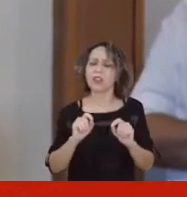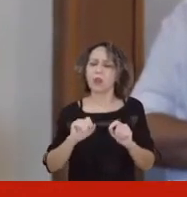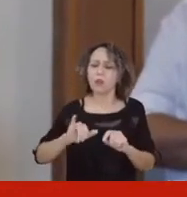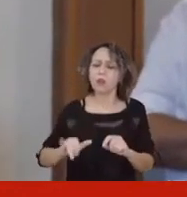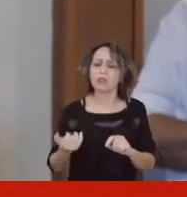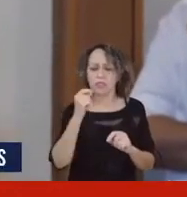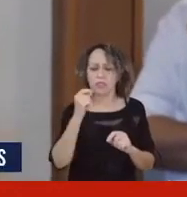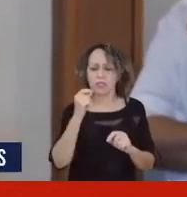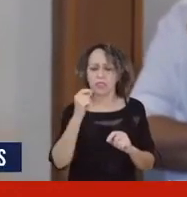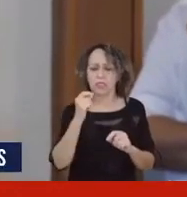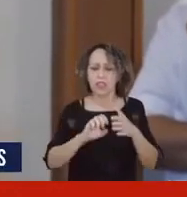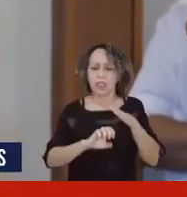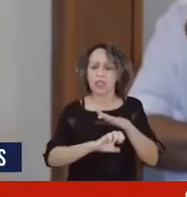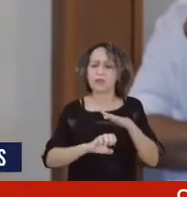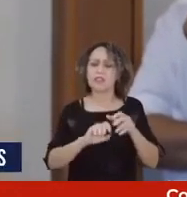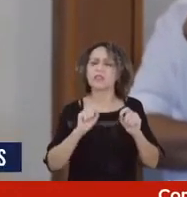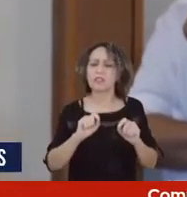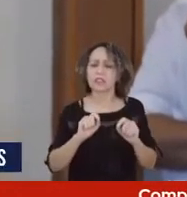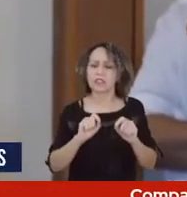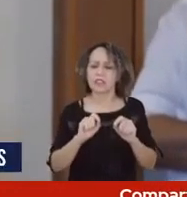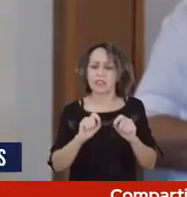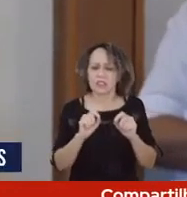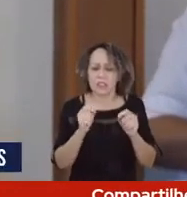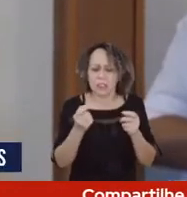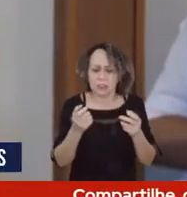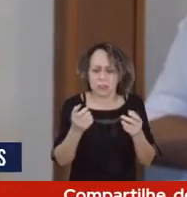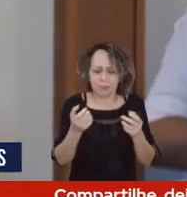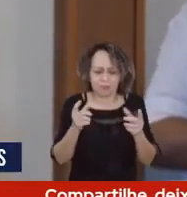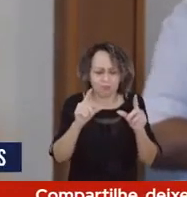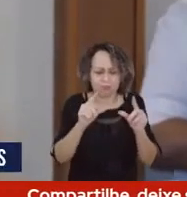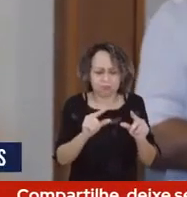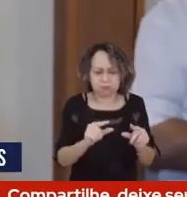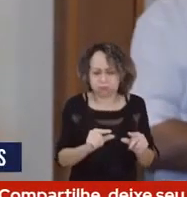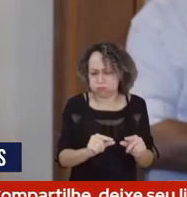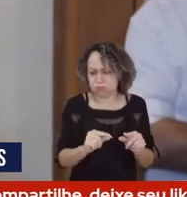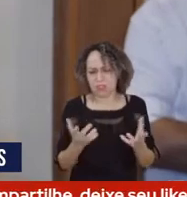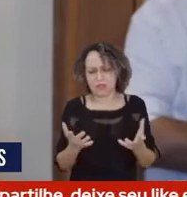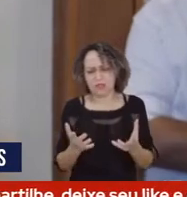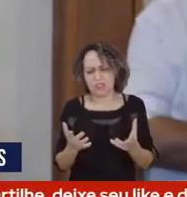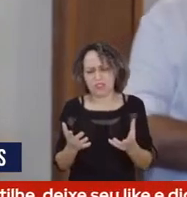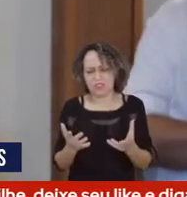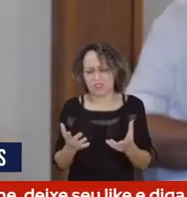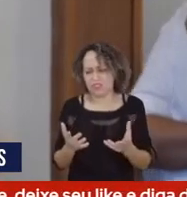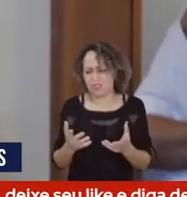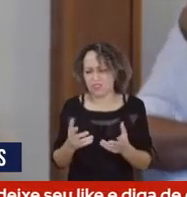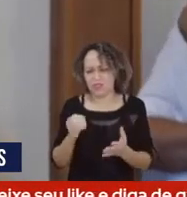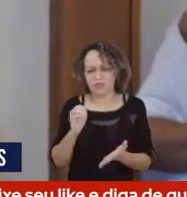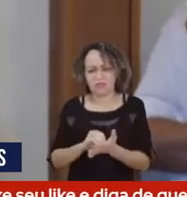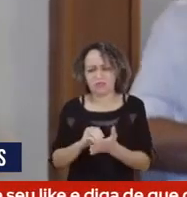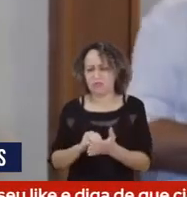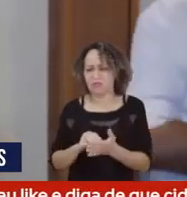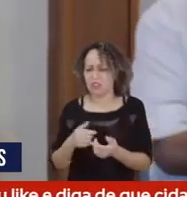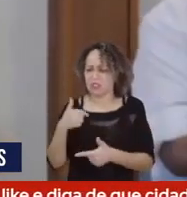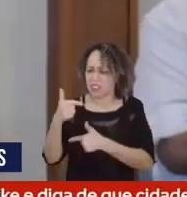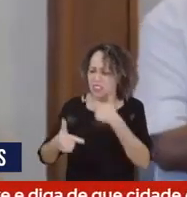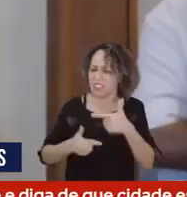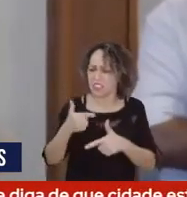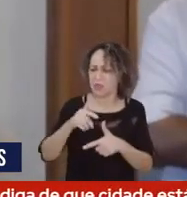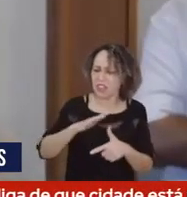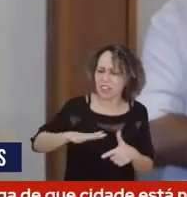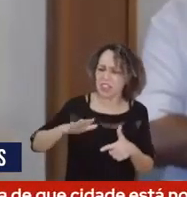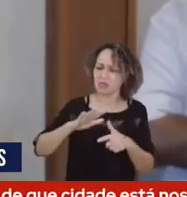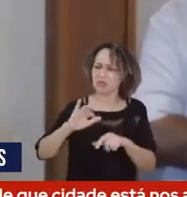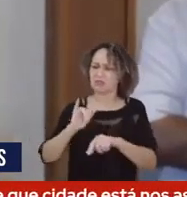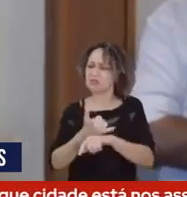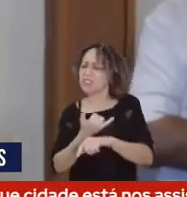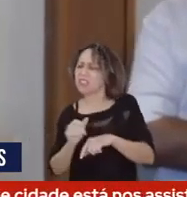se apequenar, deixando de atuar ou diminuindo sua participação em segmentos estratégicos para o seu crescimento no futuro e, consequentemente, o crescimento do